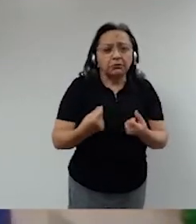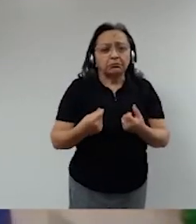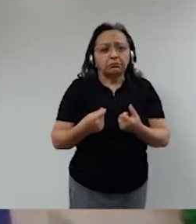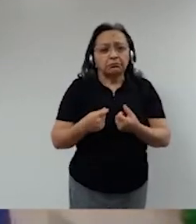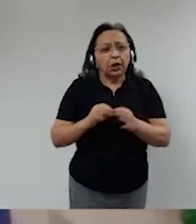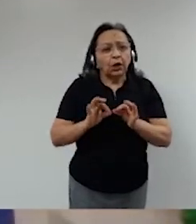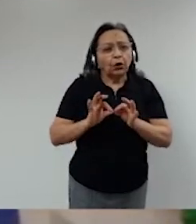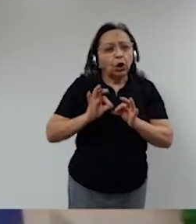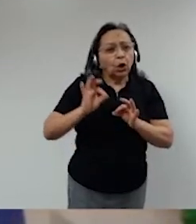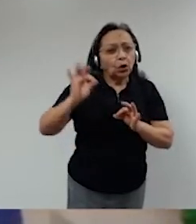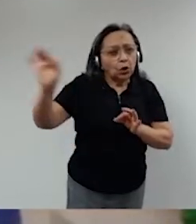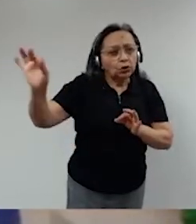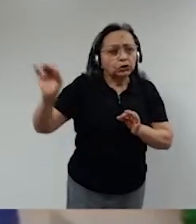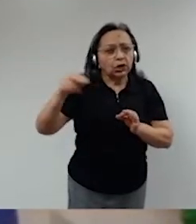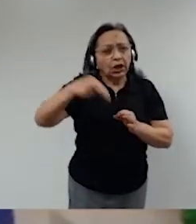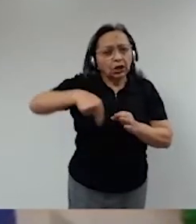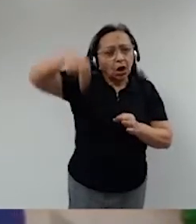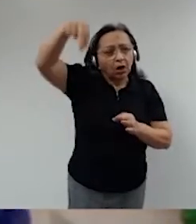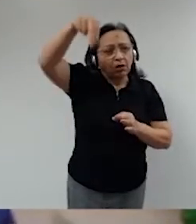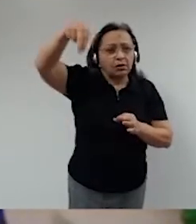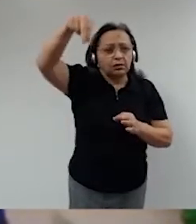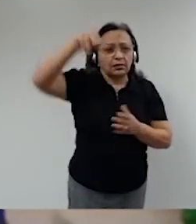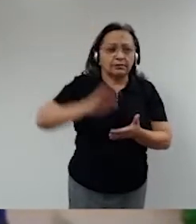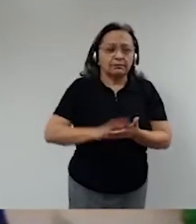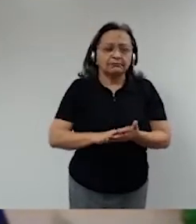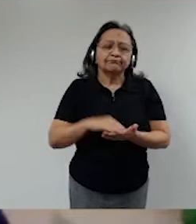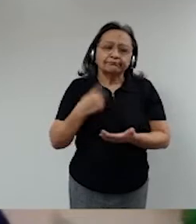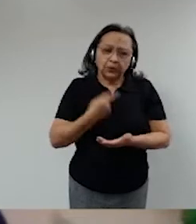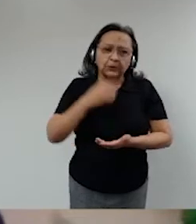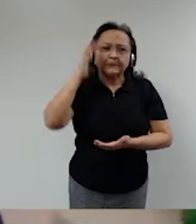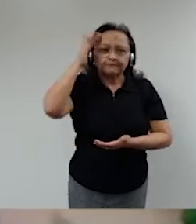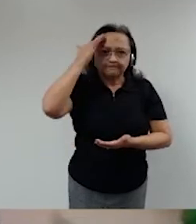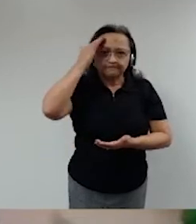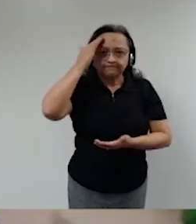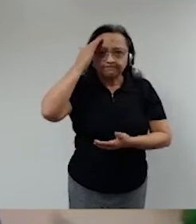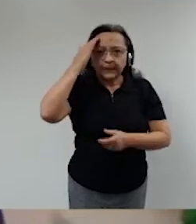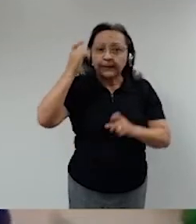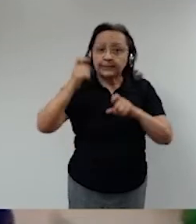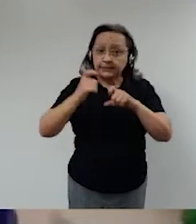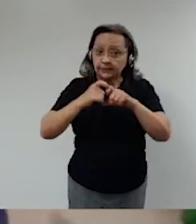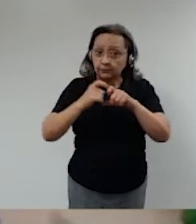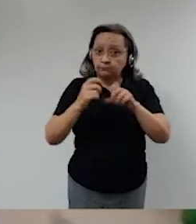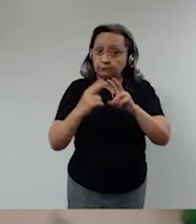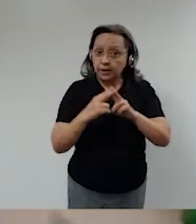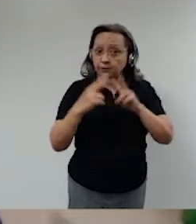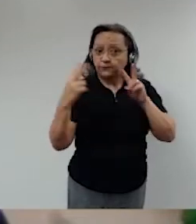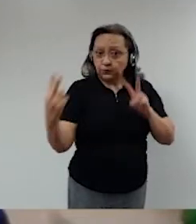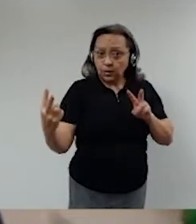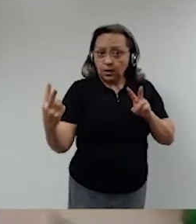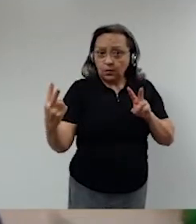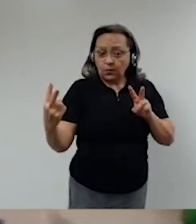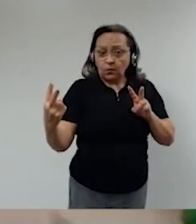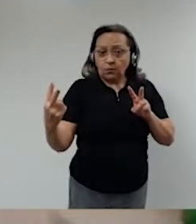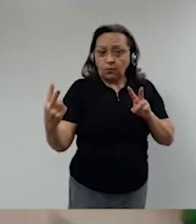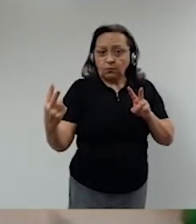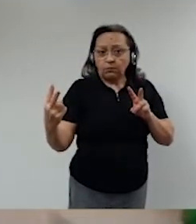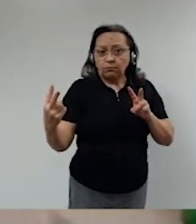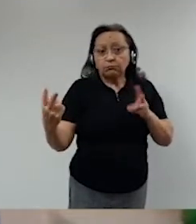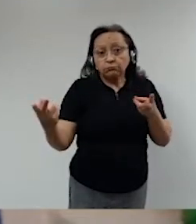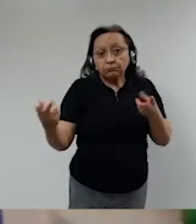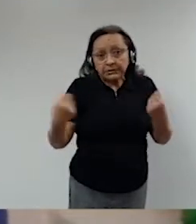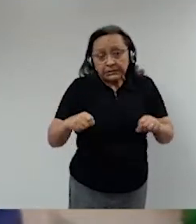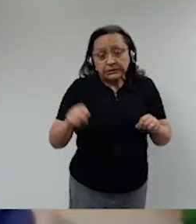por exemplo, a gente entende que a telemedicina tem que ser utilizada na rede